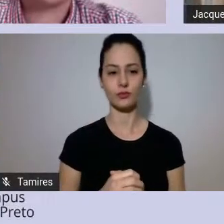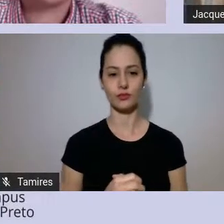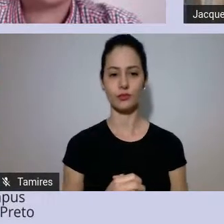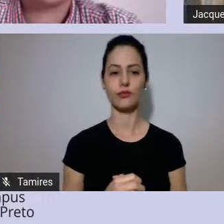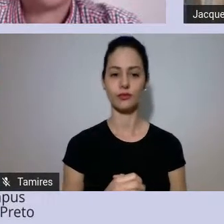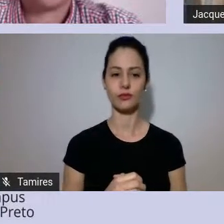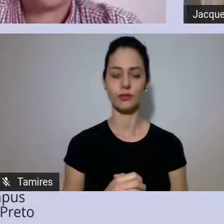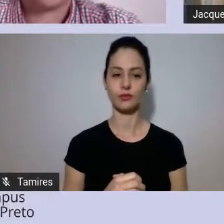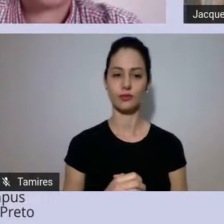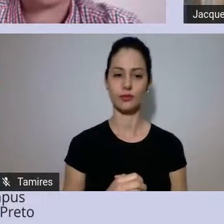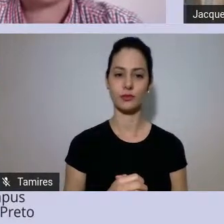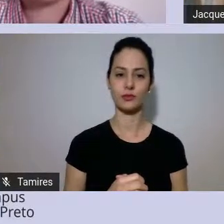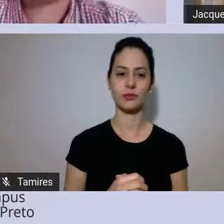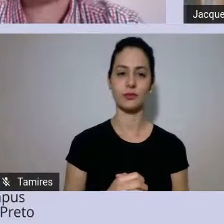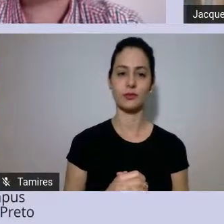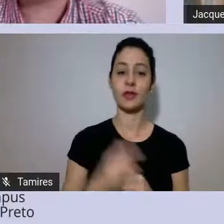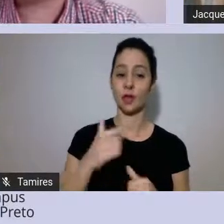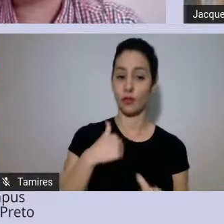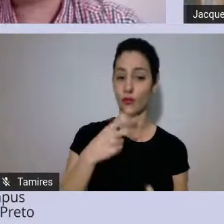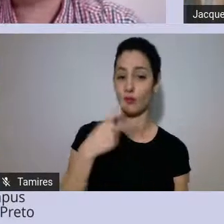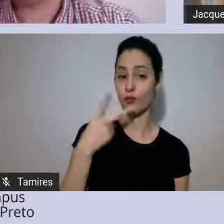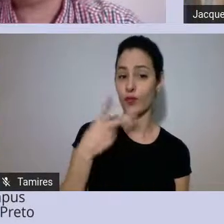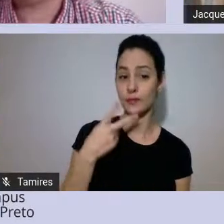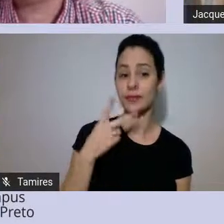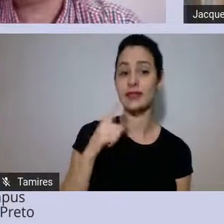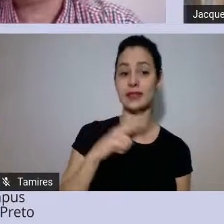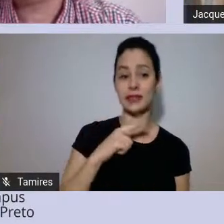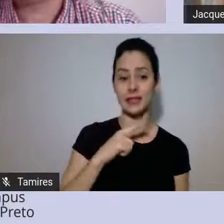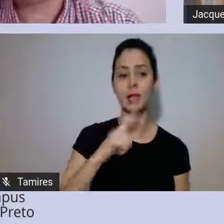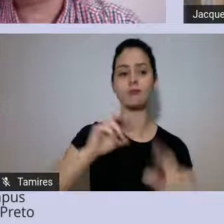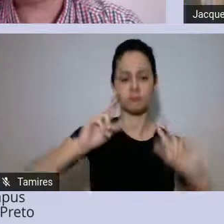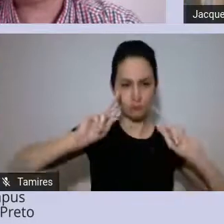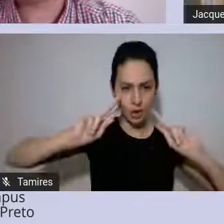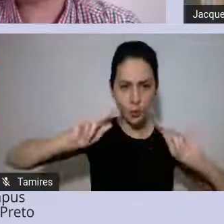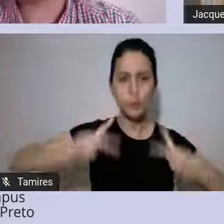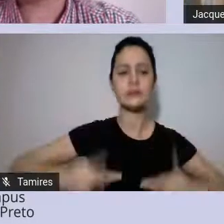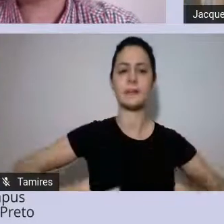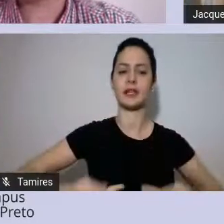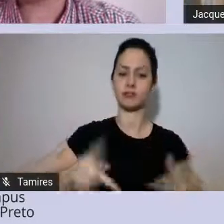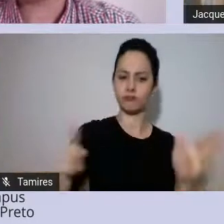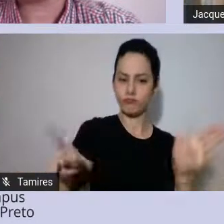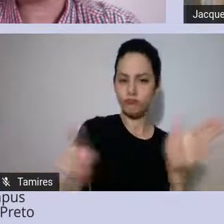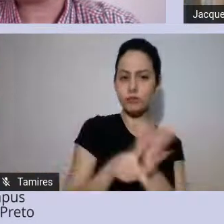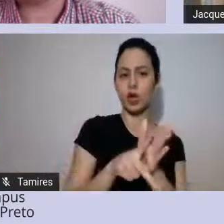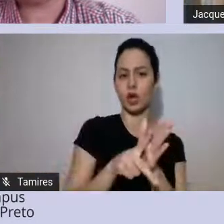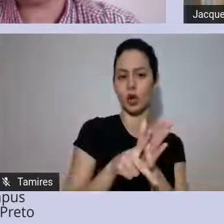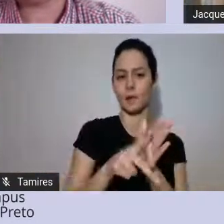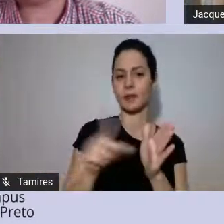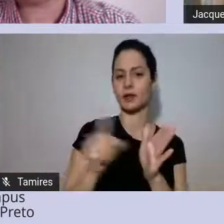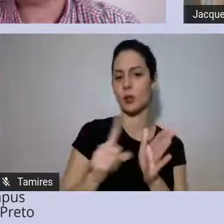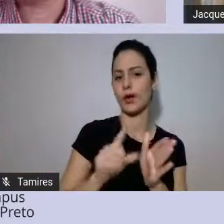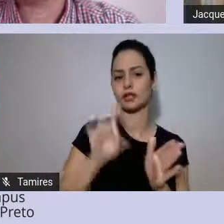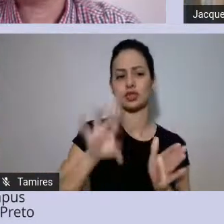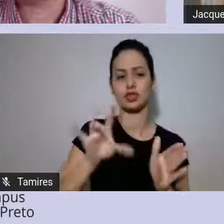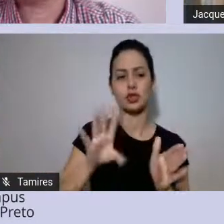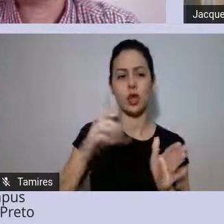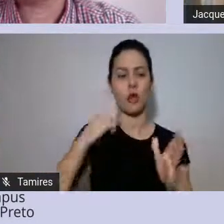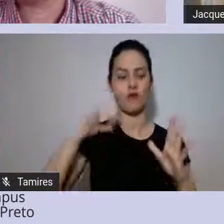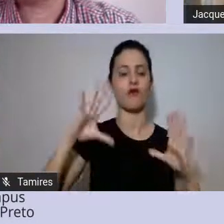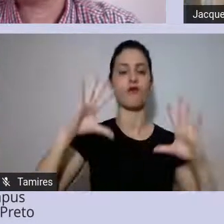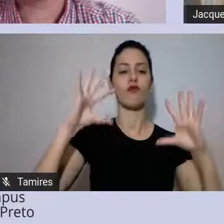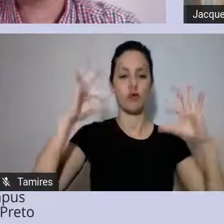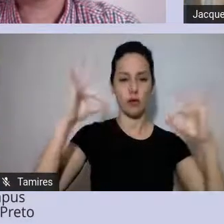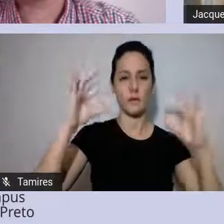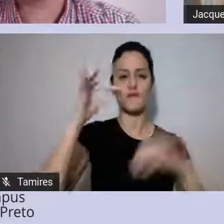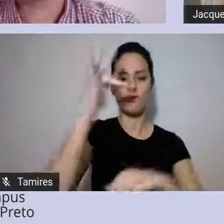Cuando yo dije que digo que hay un reconocimiento como patrimonio, no estoy hablando en este caso de un reconocimiento formal, sino